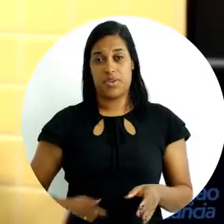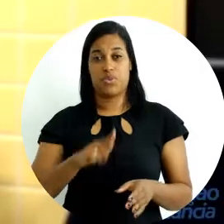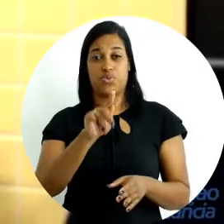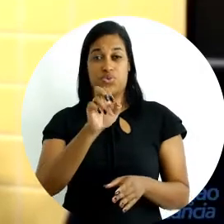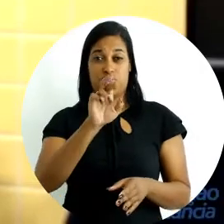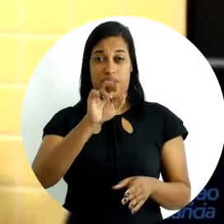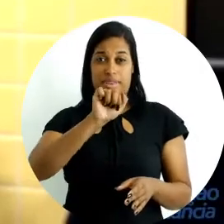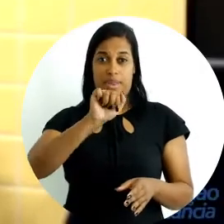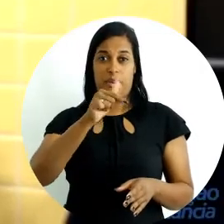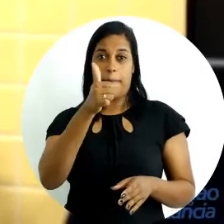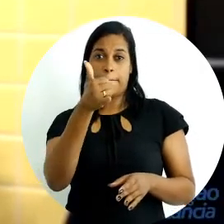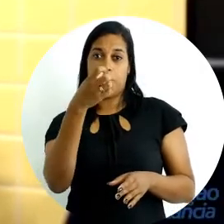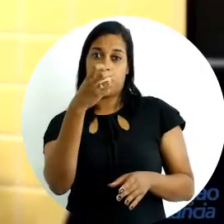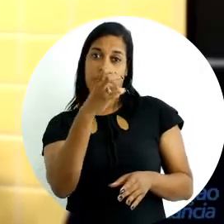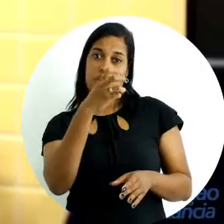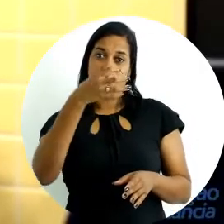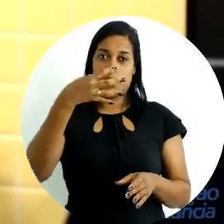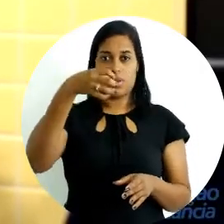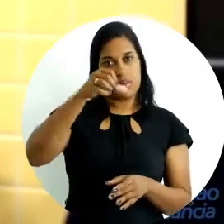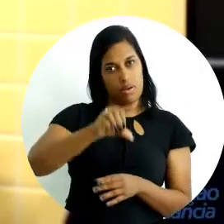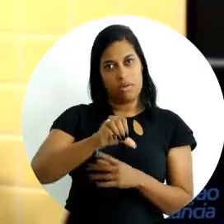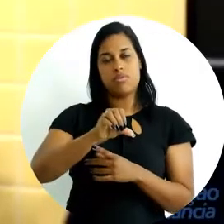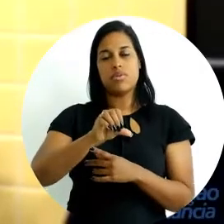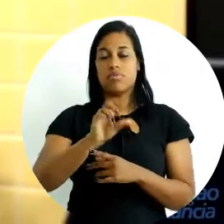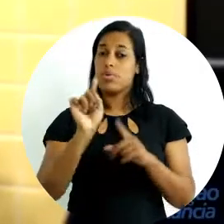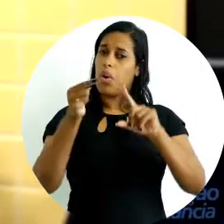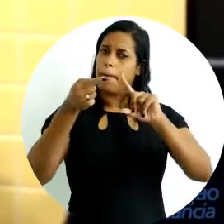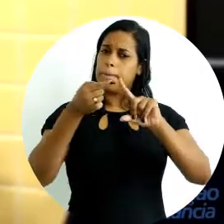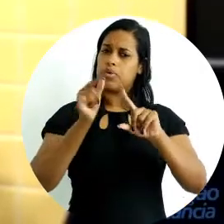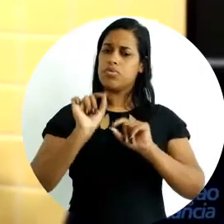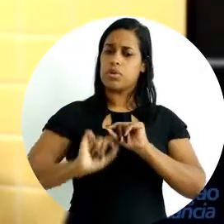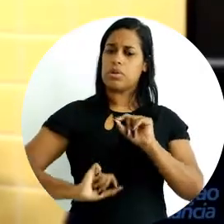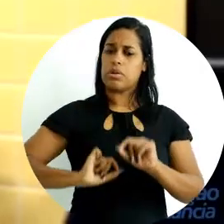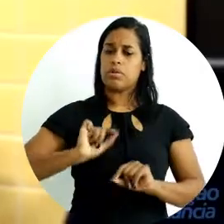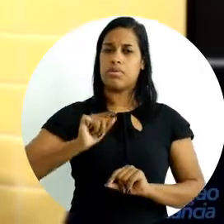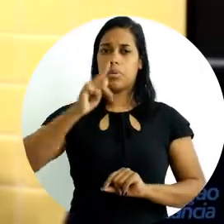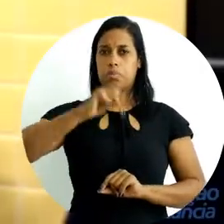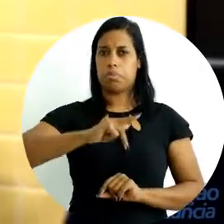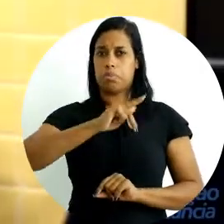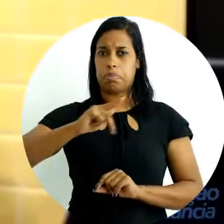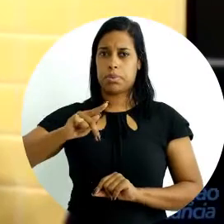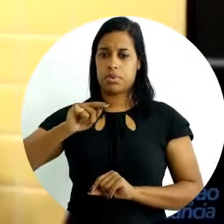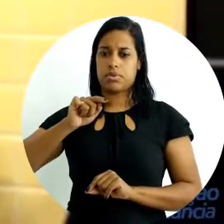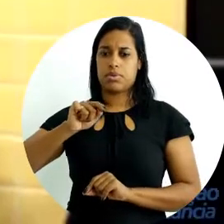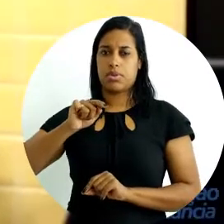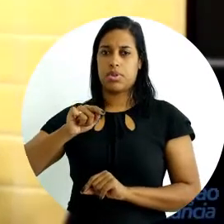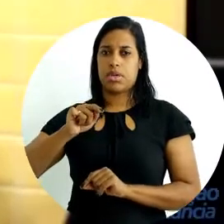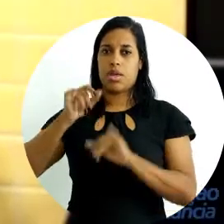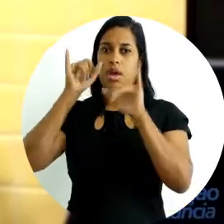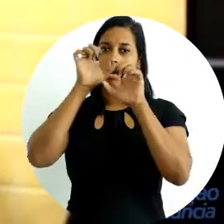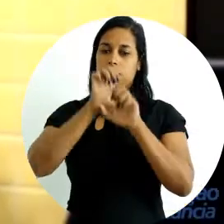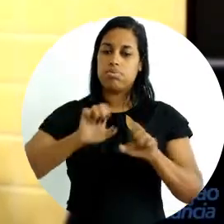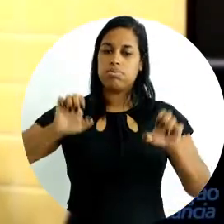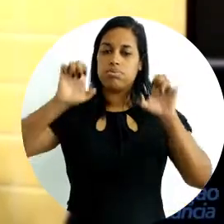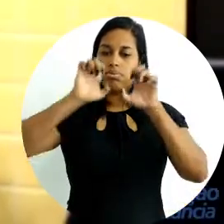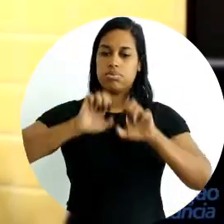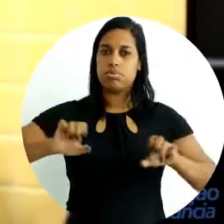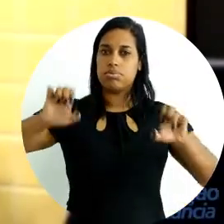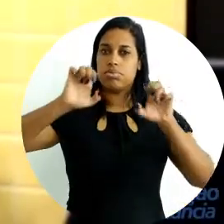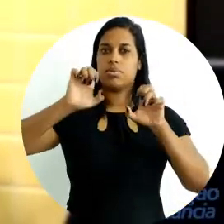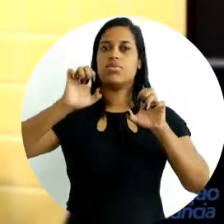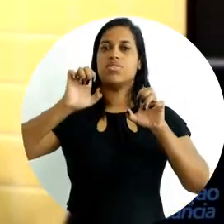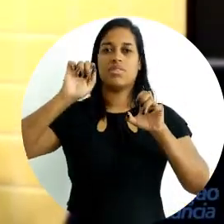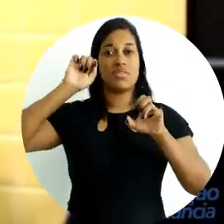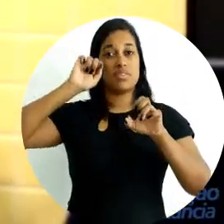governo geral em 1549. O objetivo desses missionários era evangelizar